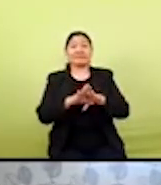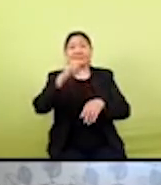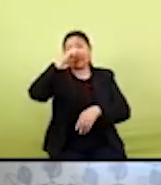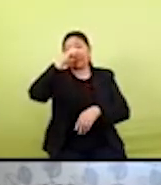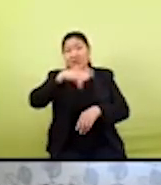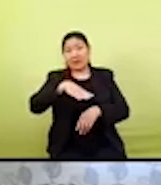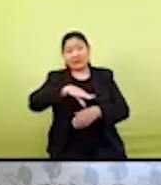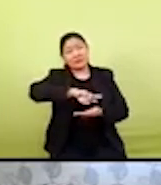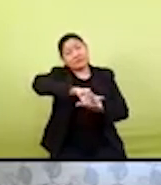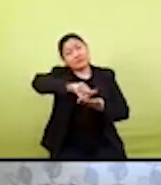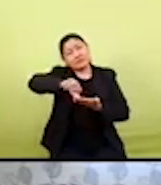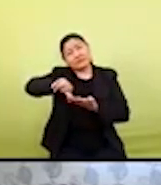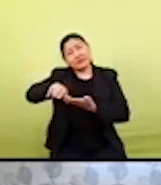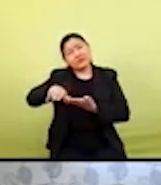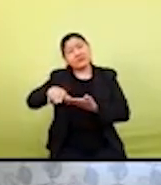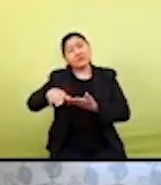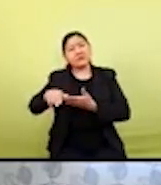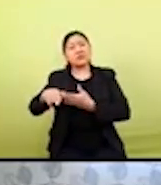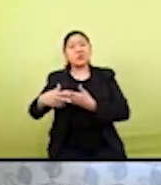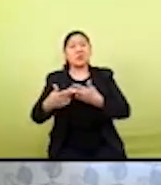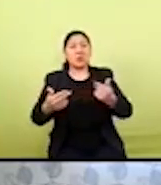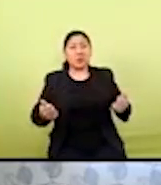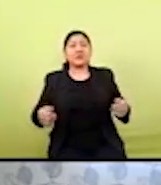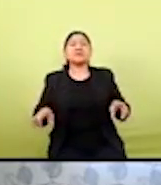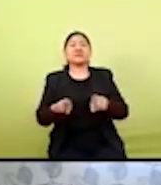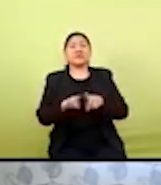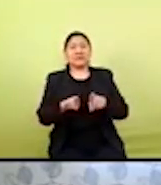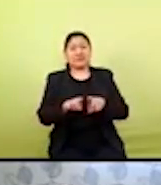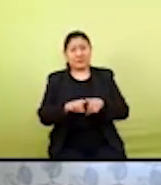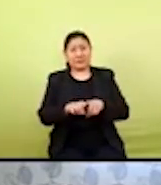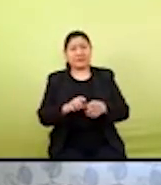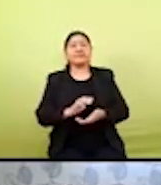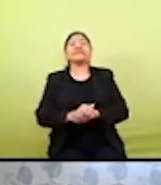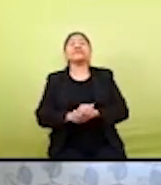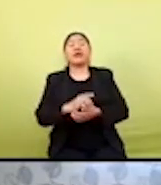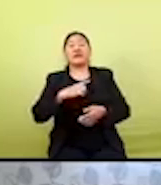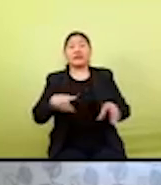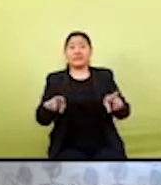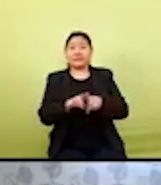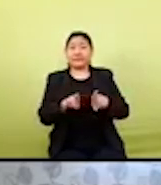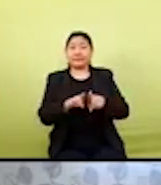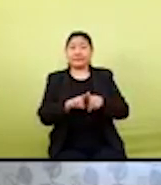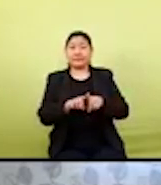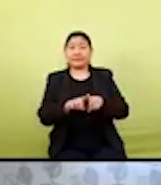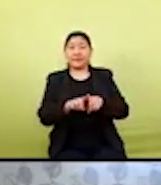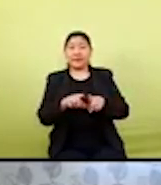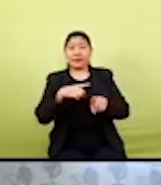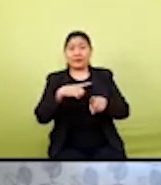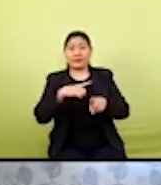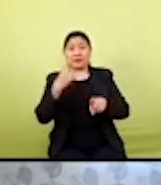mas de várias outras formas de violência contra as mulheres, né? Então, promover a igualdade de